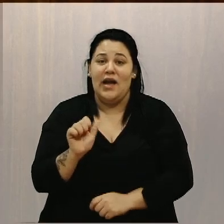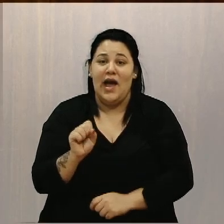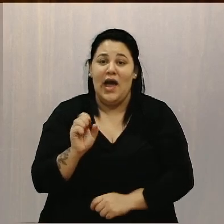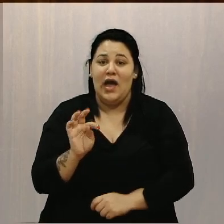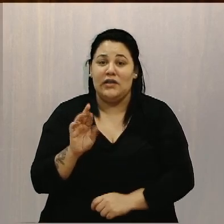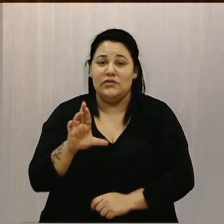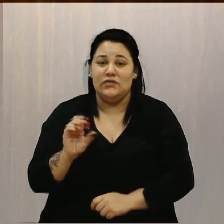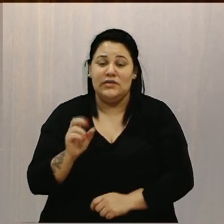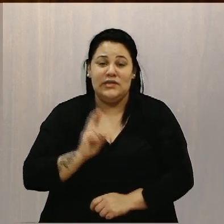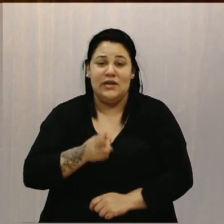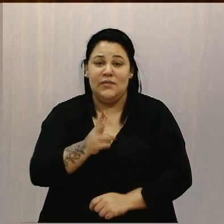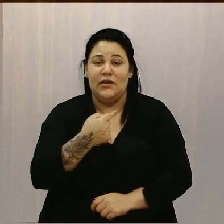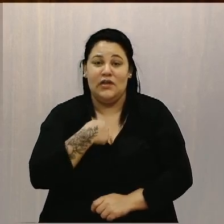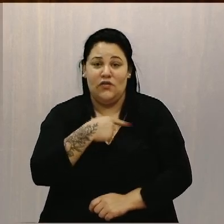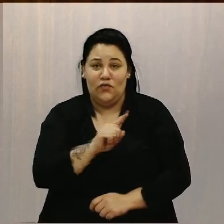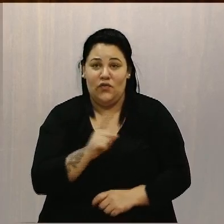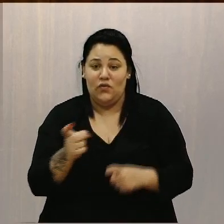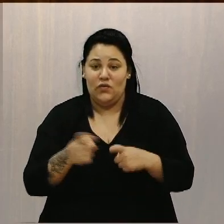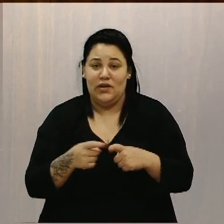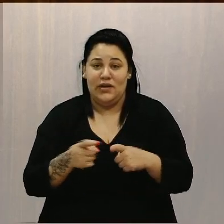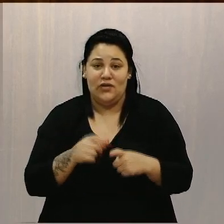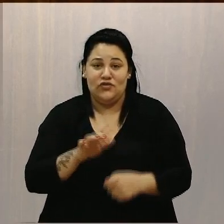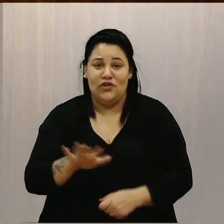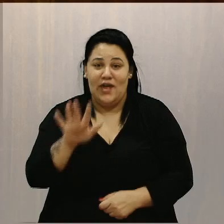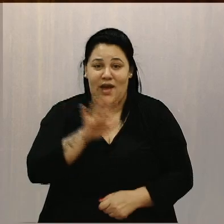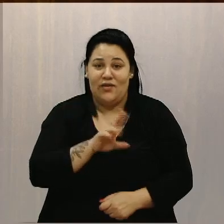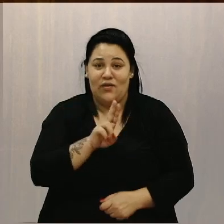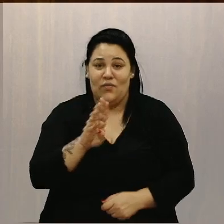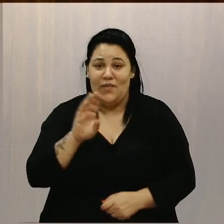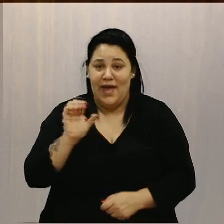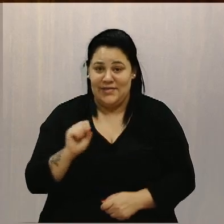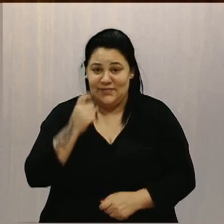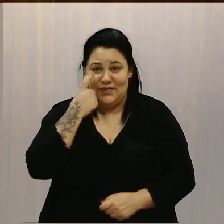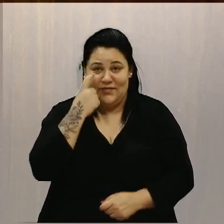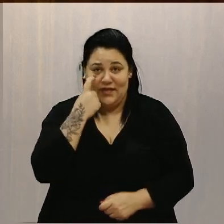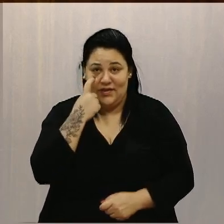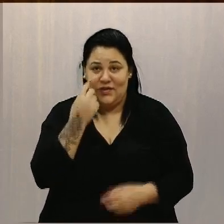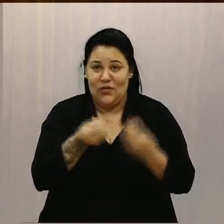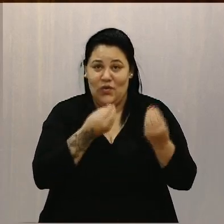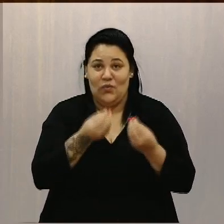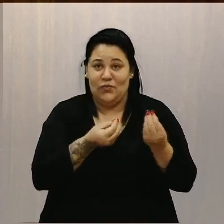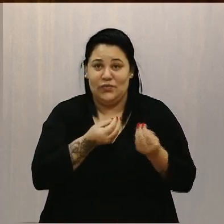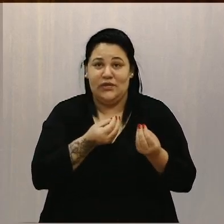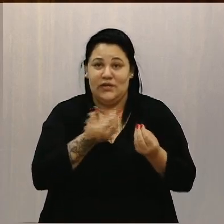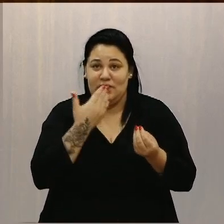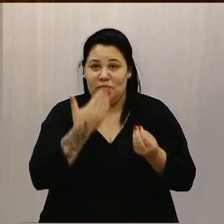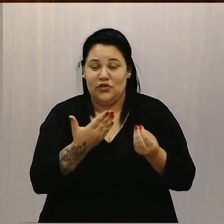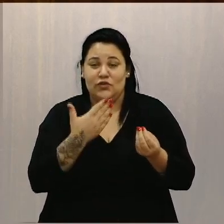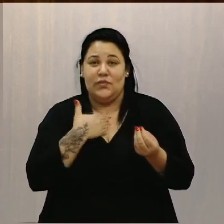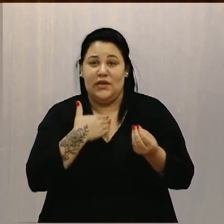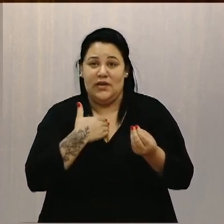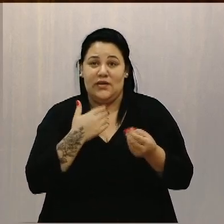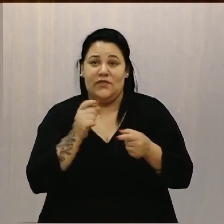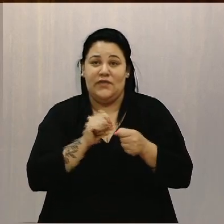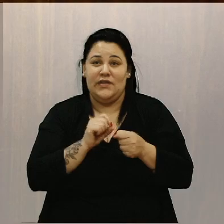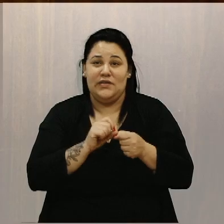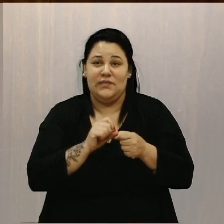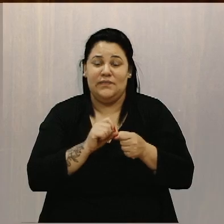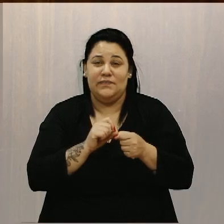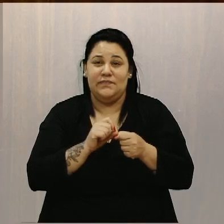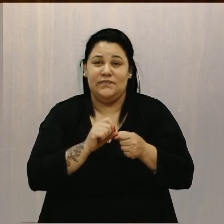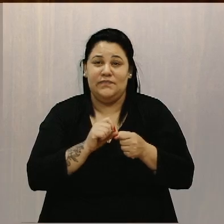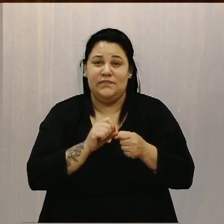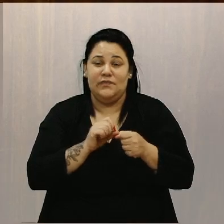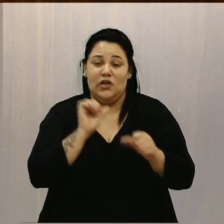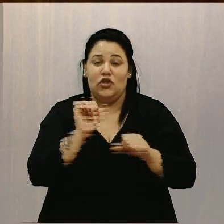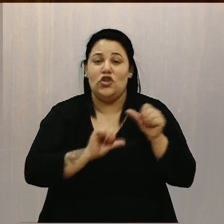da UBS, para ver como é que está o andamento do que ele tinha pedido para mim fazer de forma paliativa,